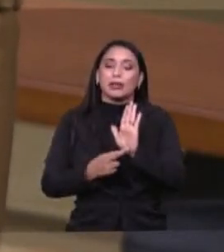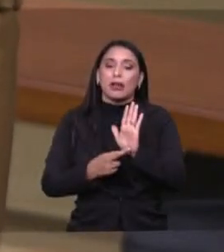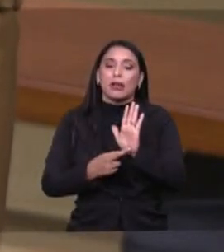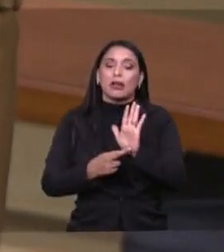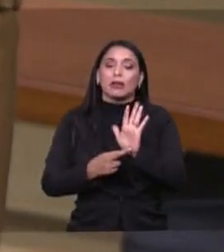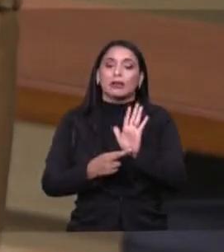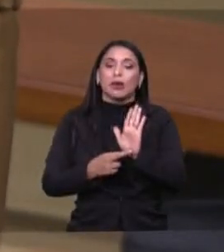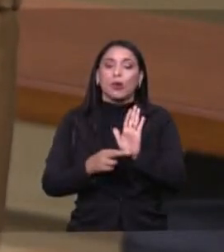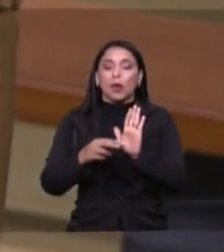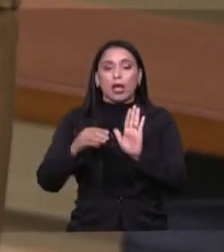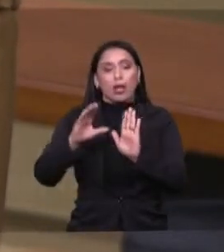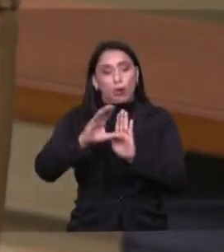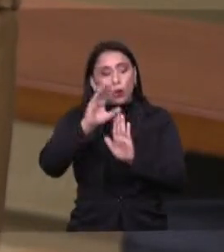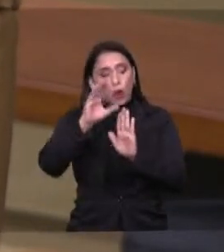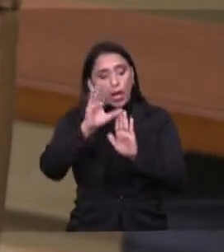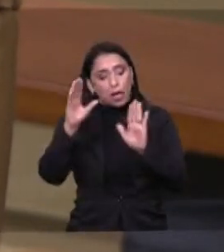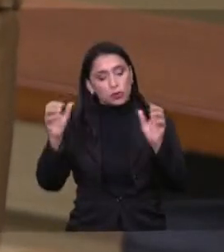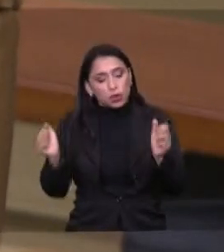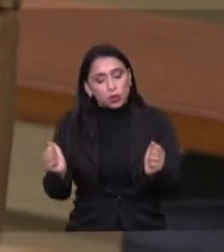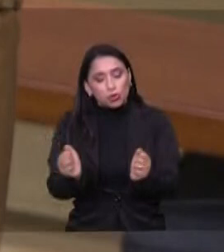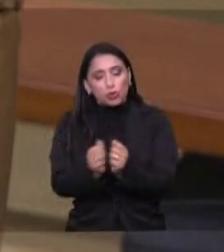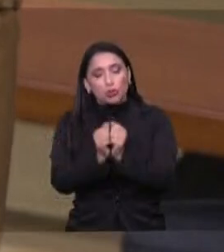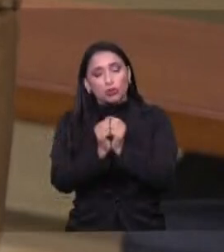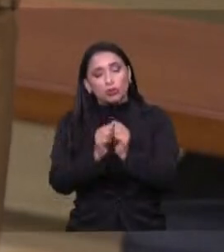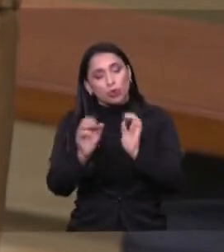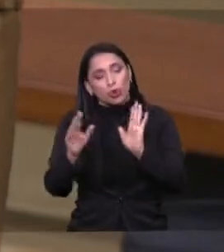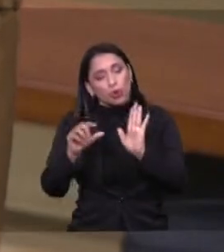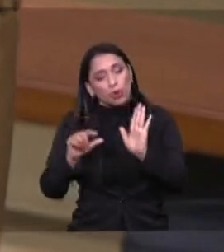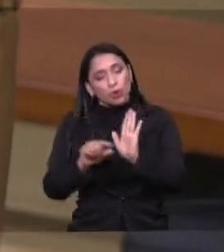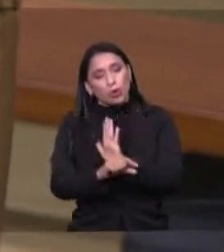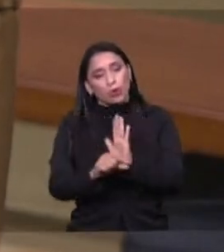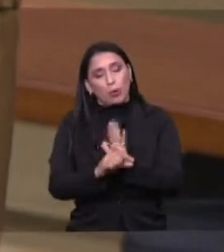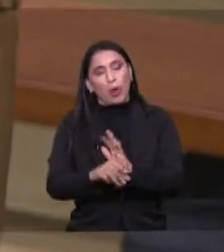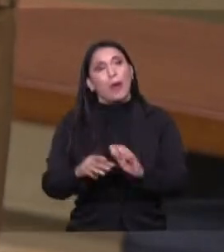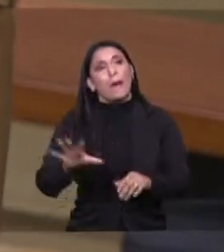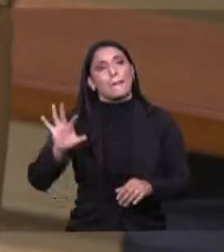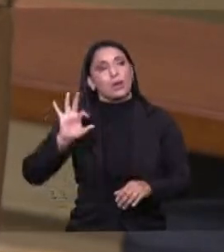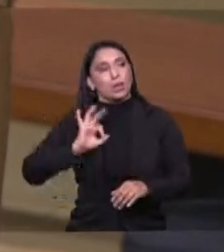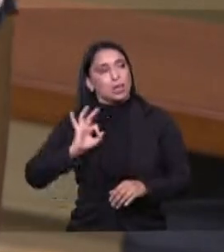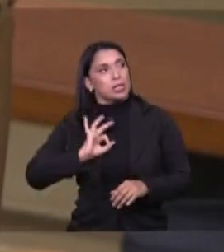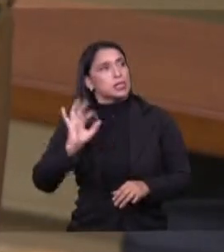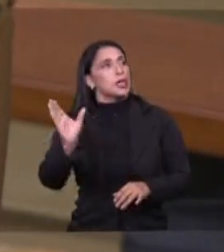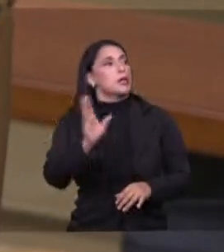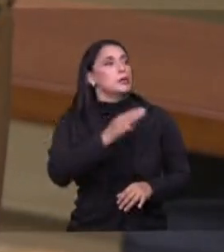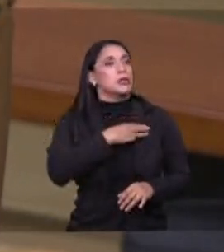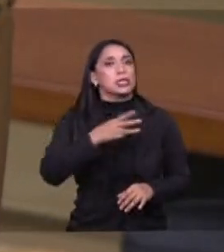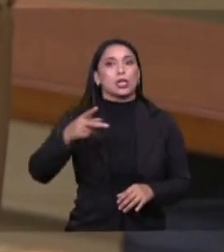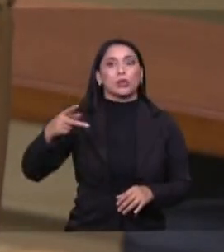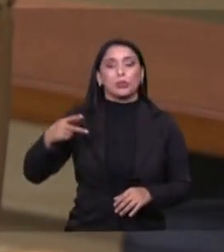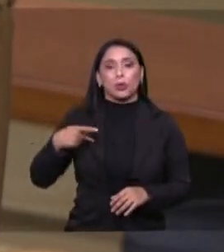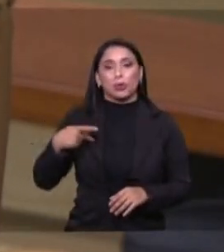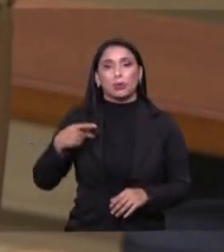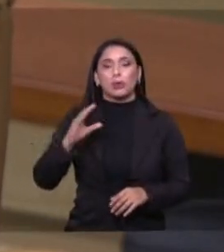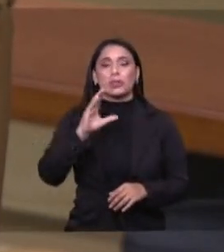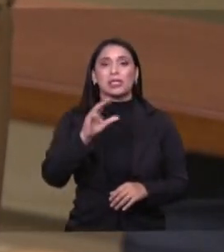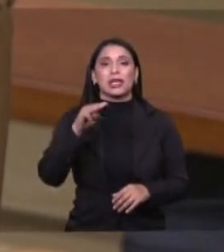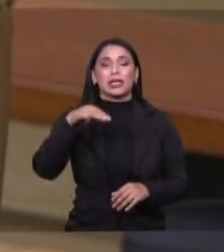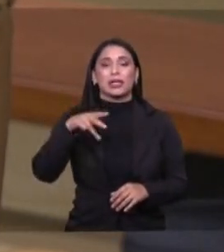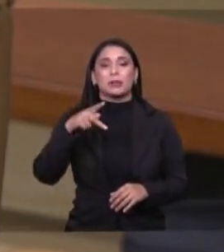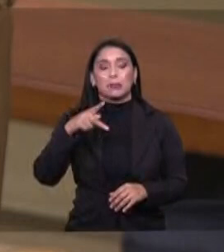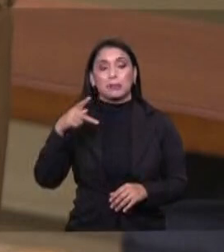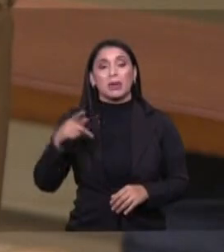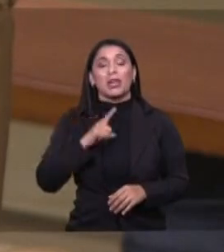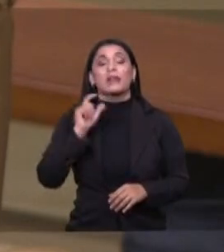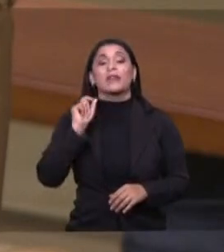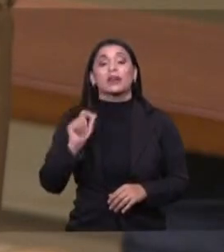conjunto todo direcionado à administração, à polícia, ao Ministério Público. Então, por exemplo, o CNMP vai